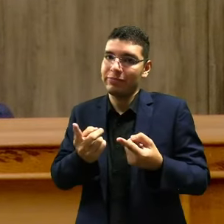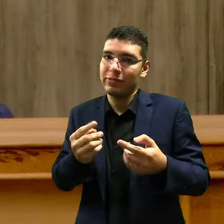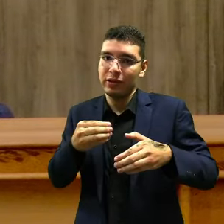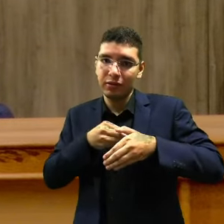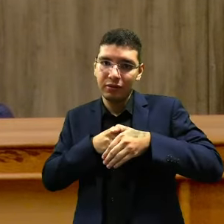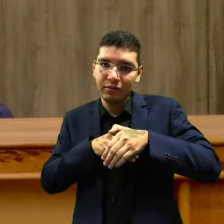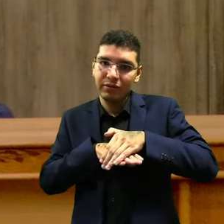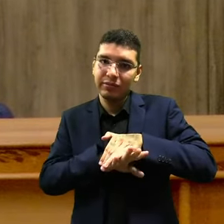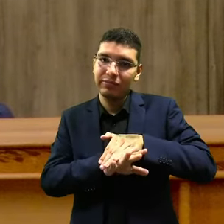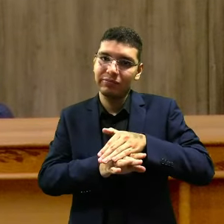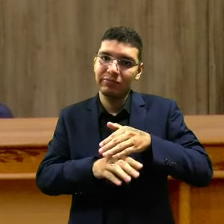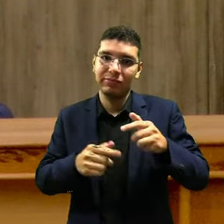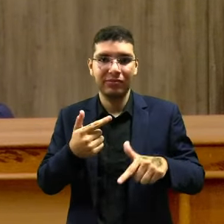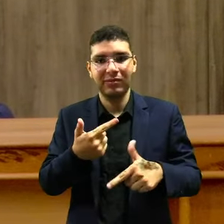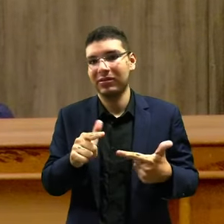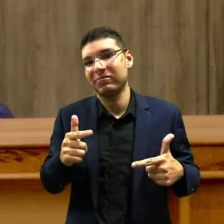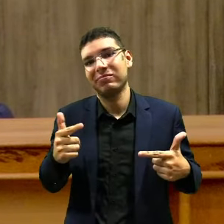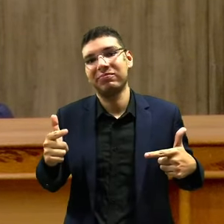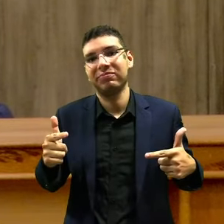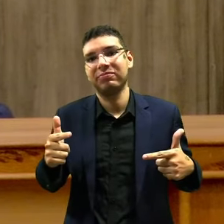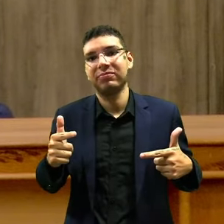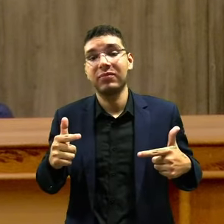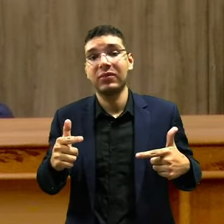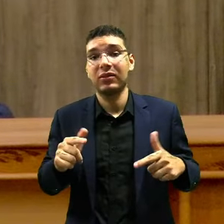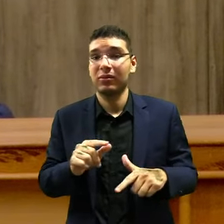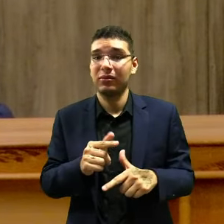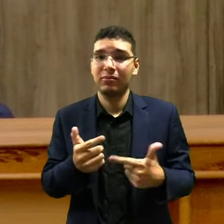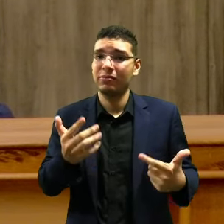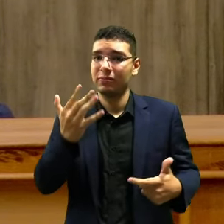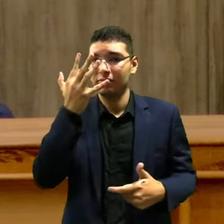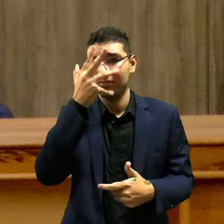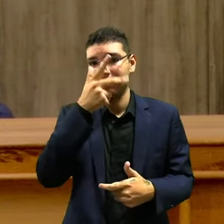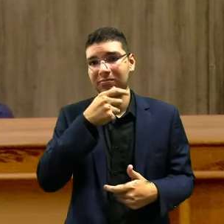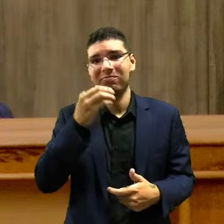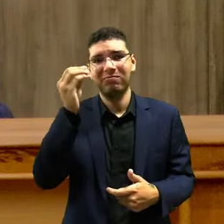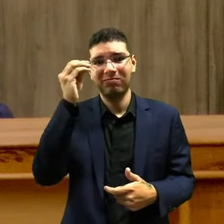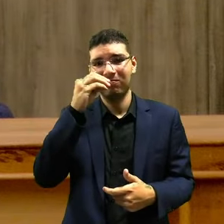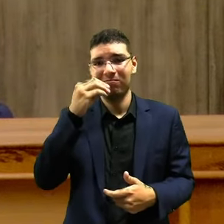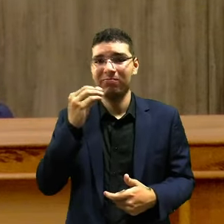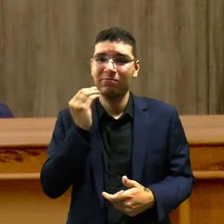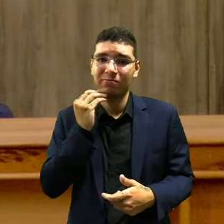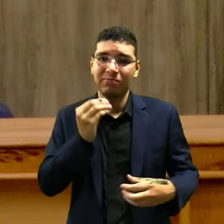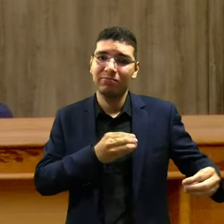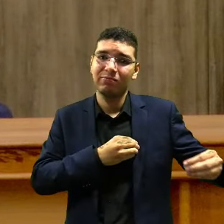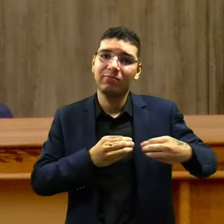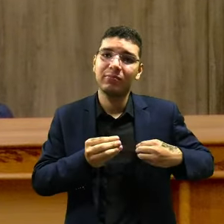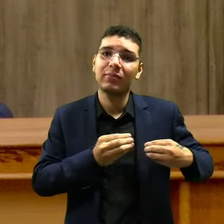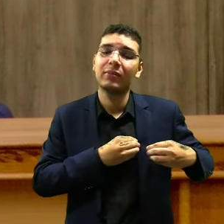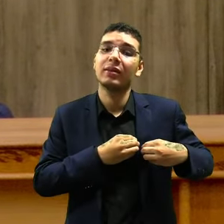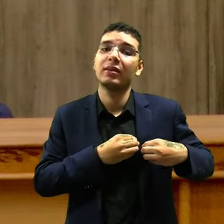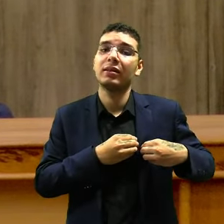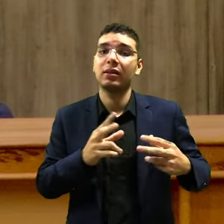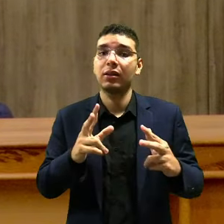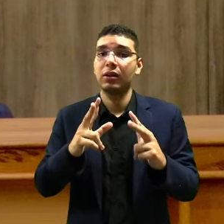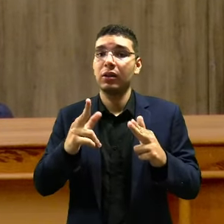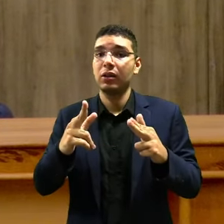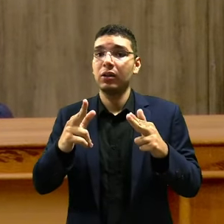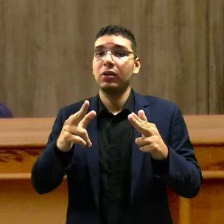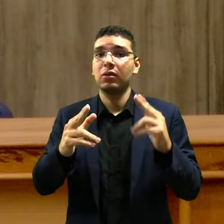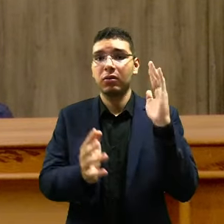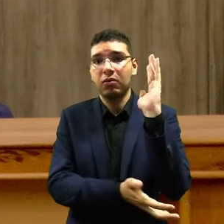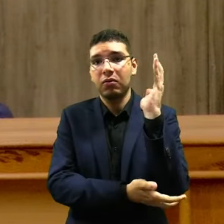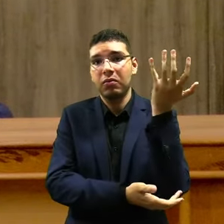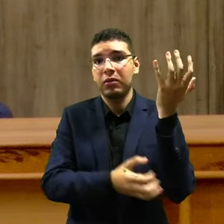sustenta a planta é a raiz e o que está do lado de fora na hora que o solado ela